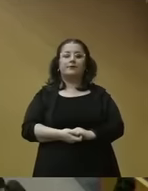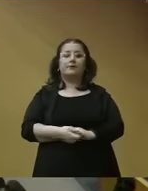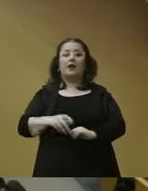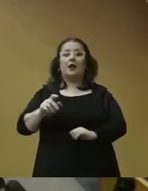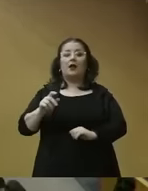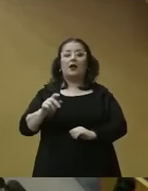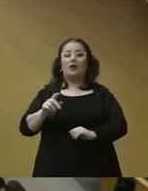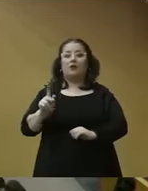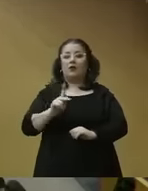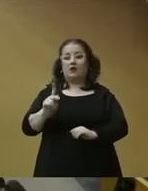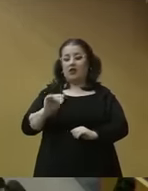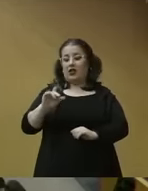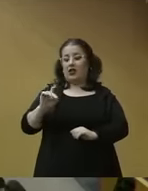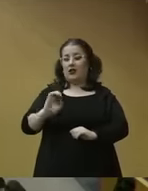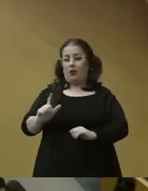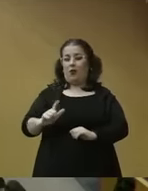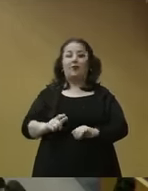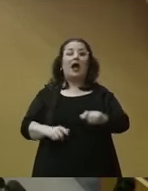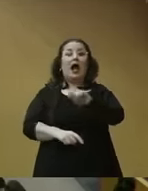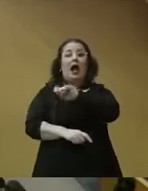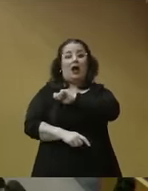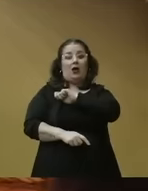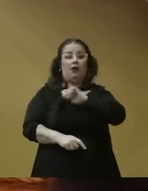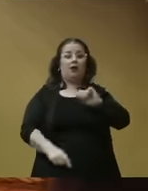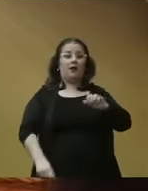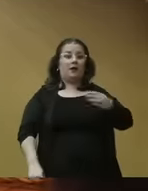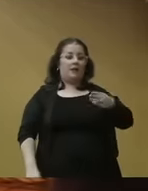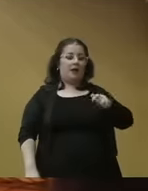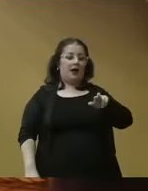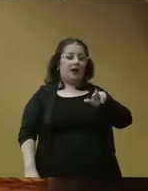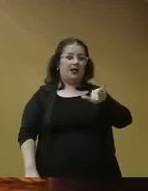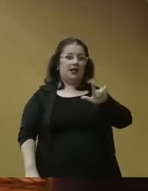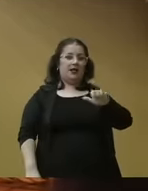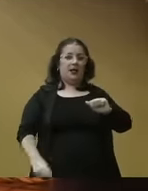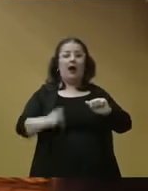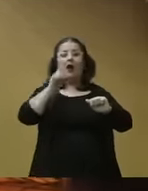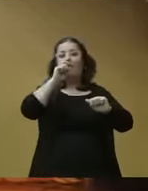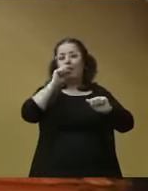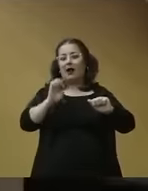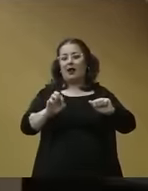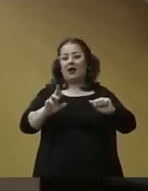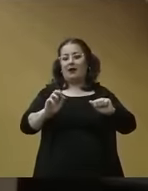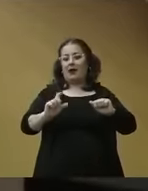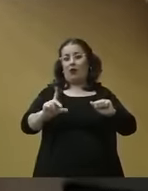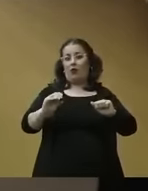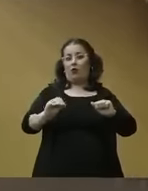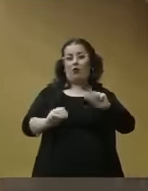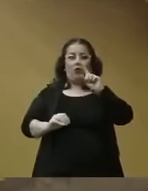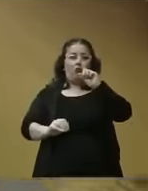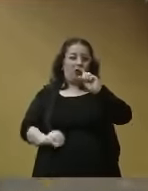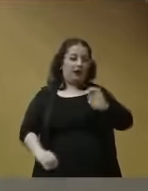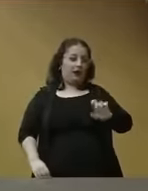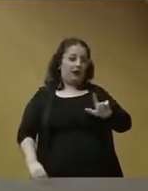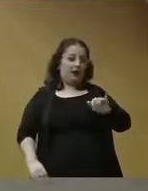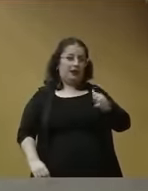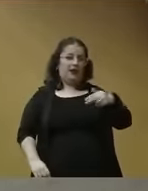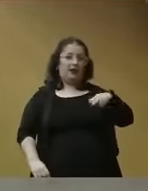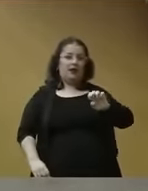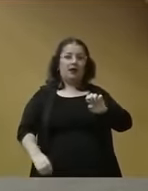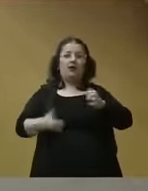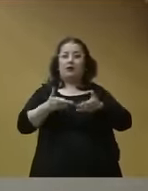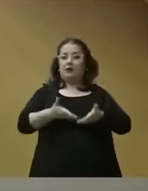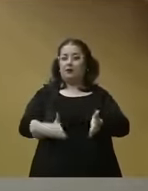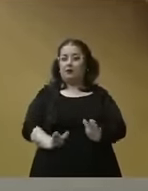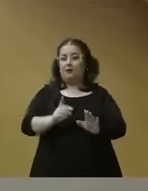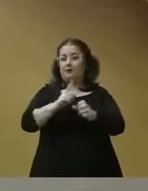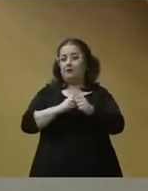Professora Idel, Marília de Oliveira Felten, filha de Heraldo Gelson Felten e Eliane de Oliveira Felten,